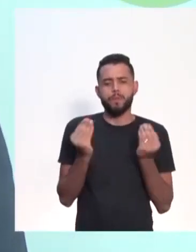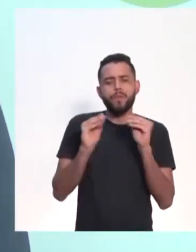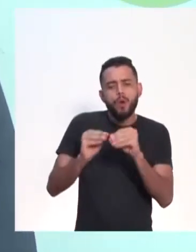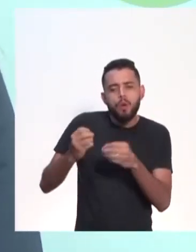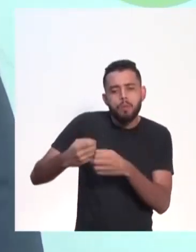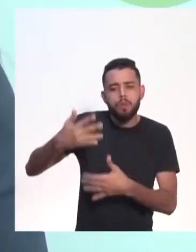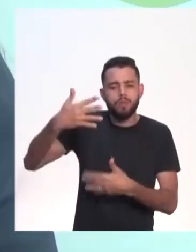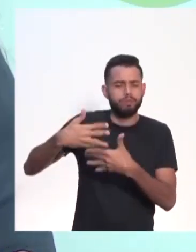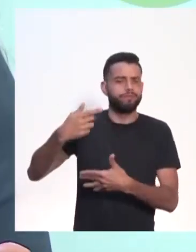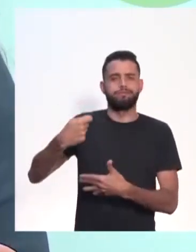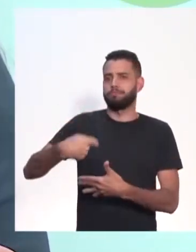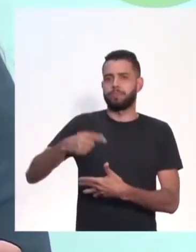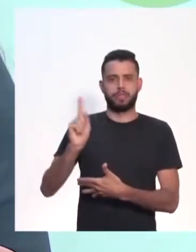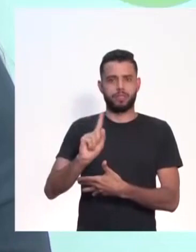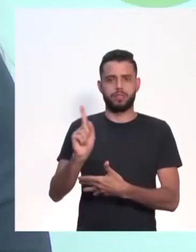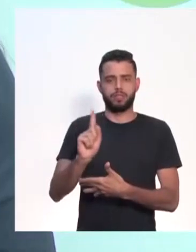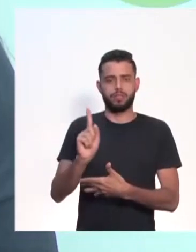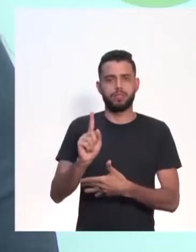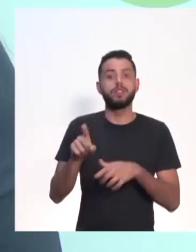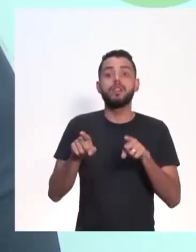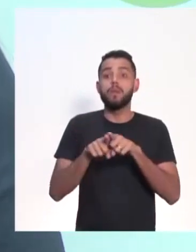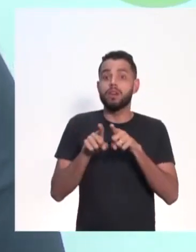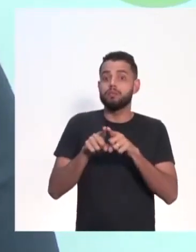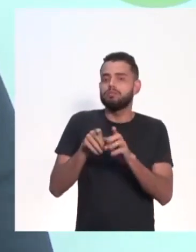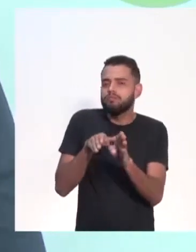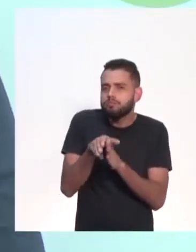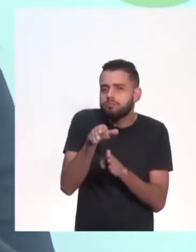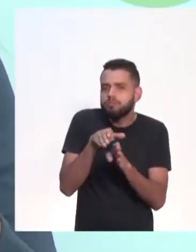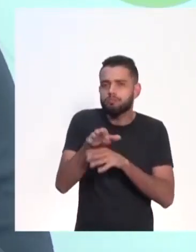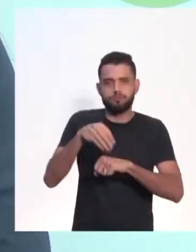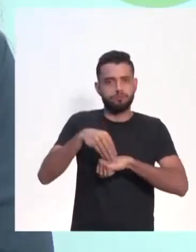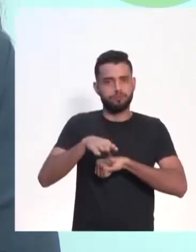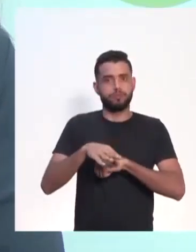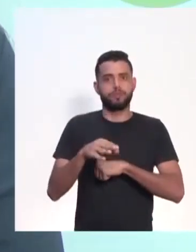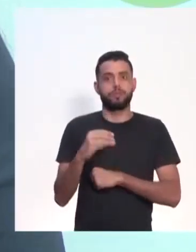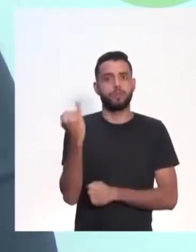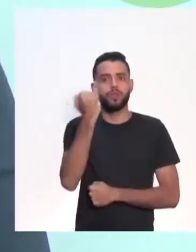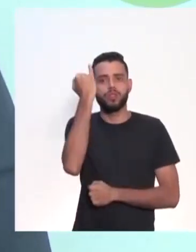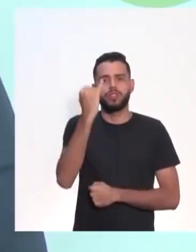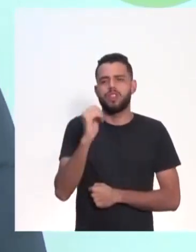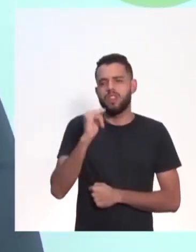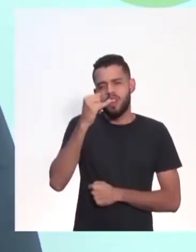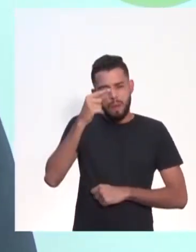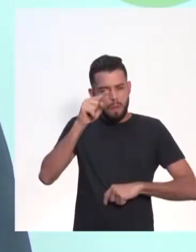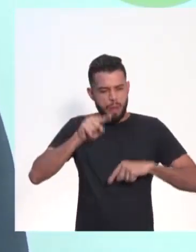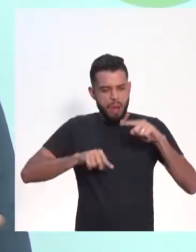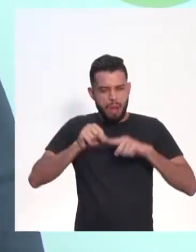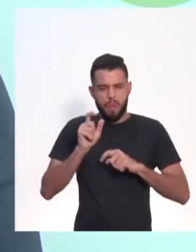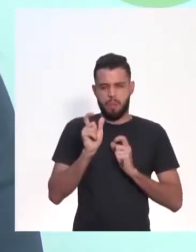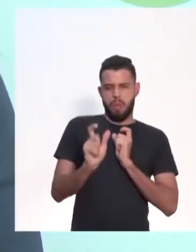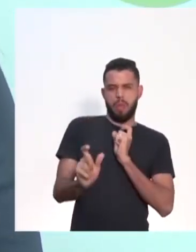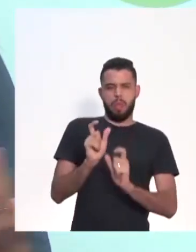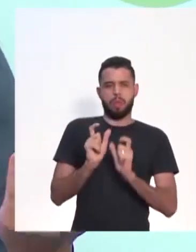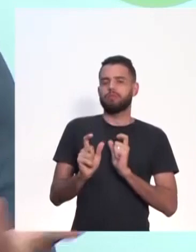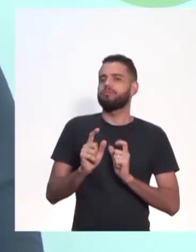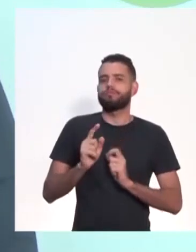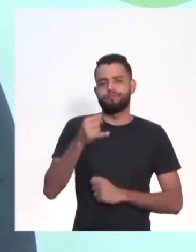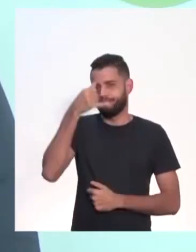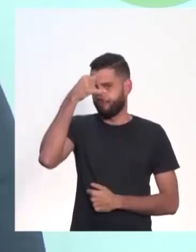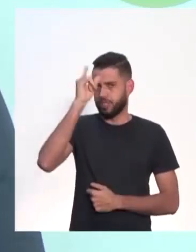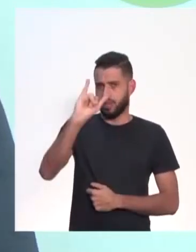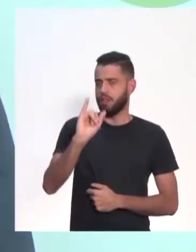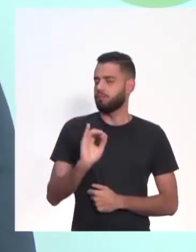compartilhar. Outra orientação importante: nada de xingamento, vamos manter o nosso ambiente